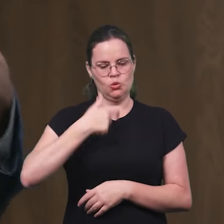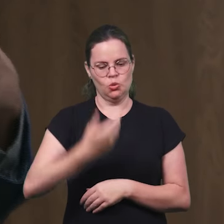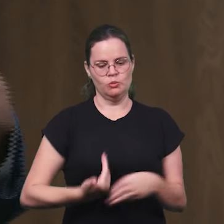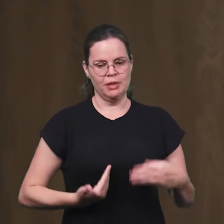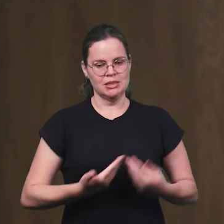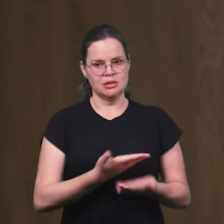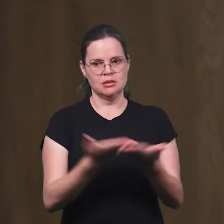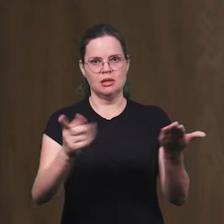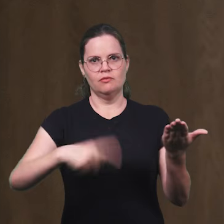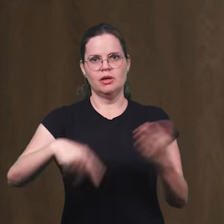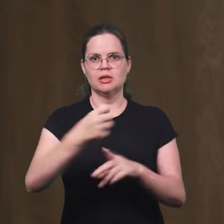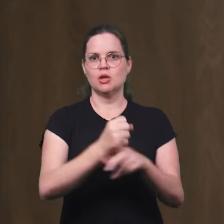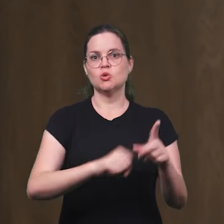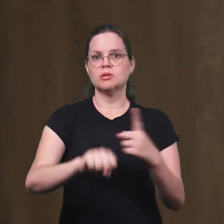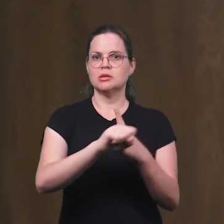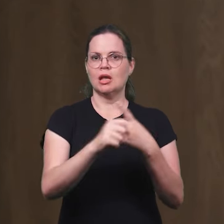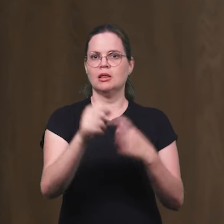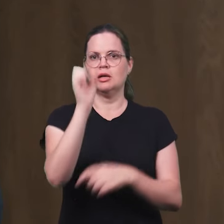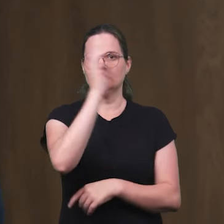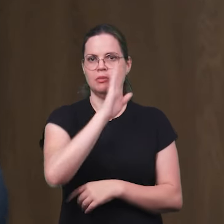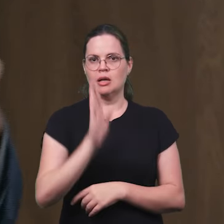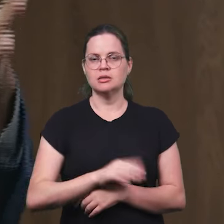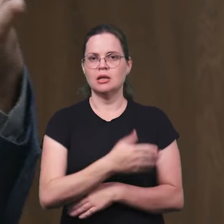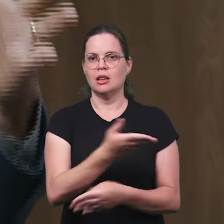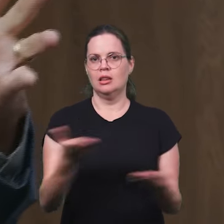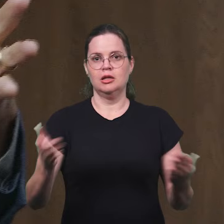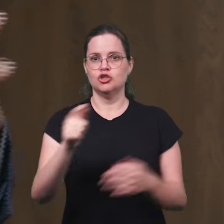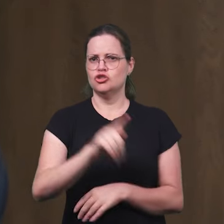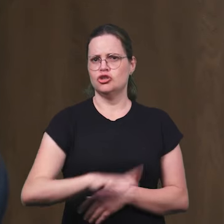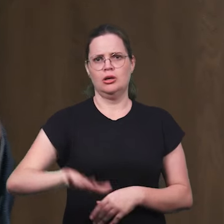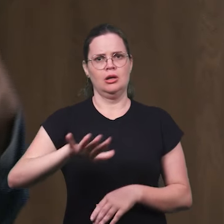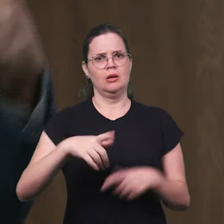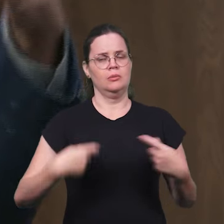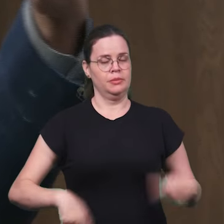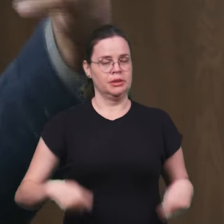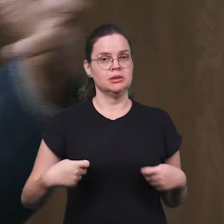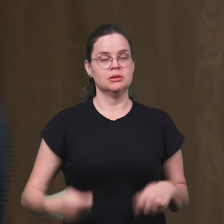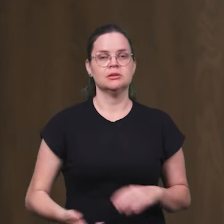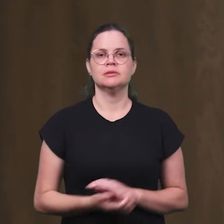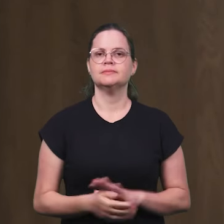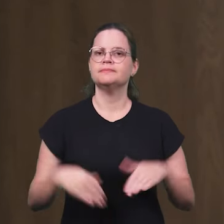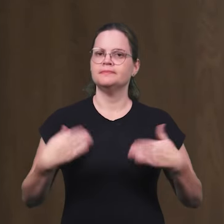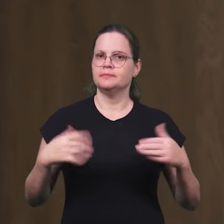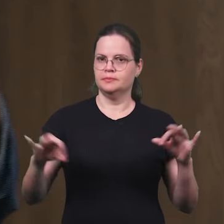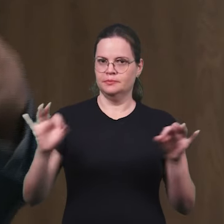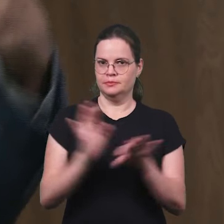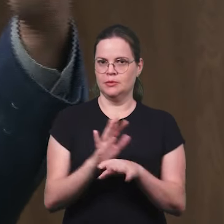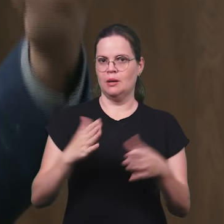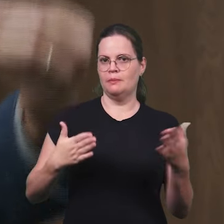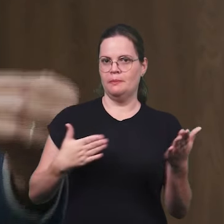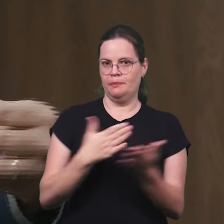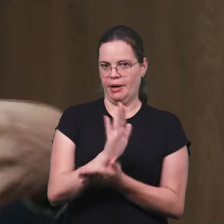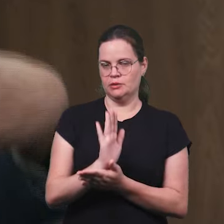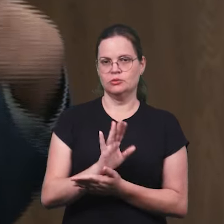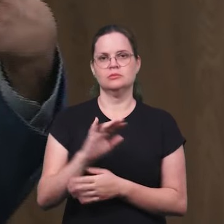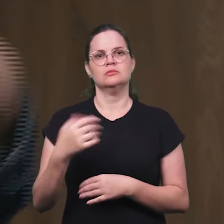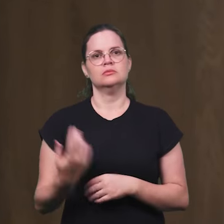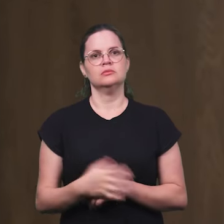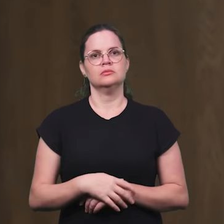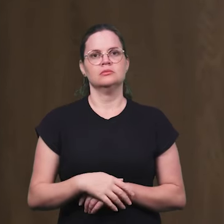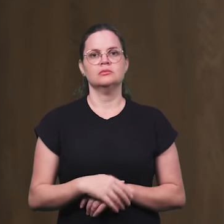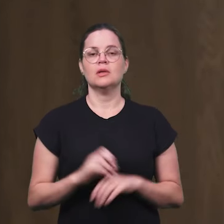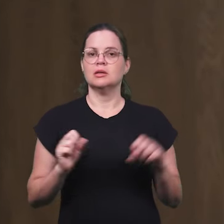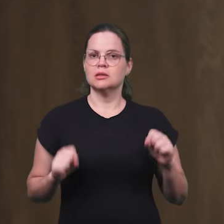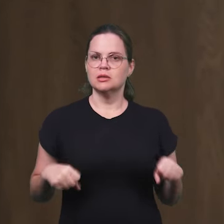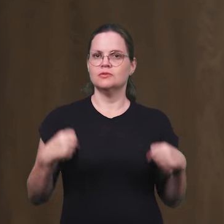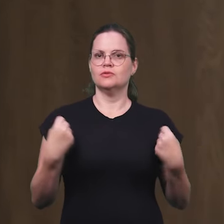sociedade brasileira de maneira geral. Então, depois de ser aprovado e efetivamente entrar em serviço, se esforçar para ser um bom